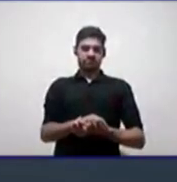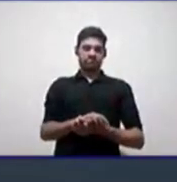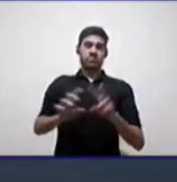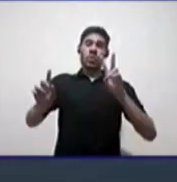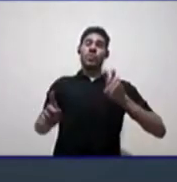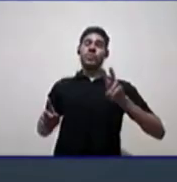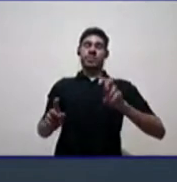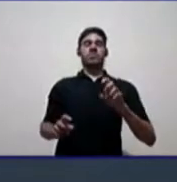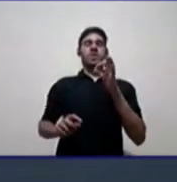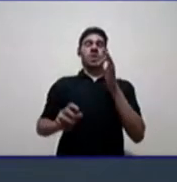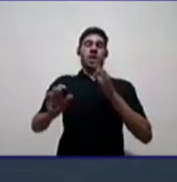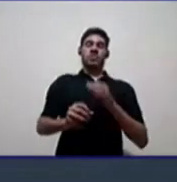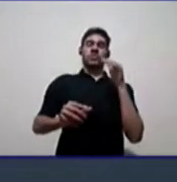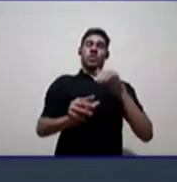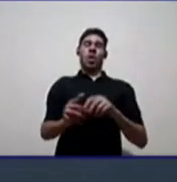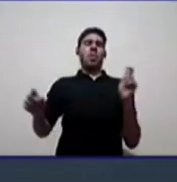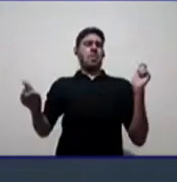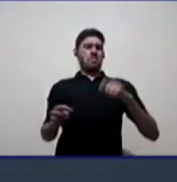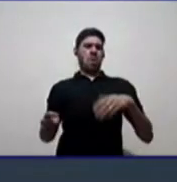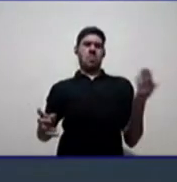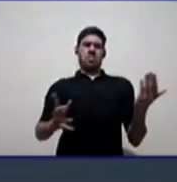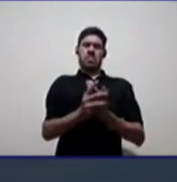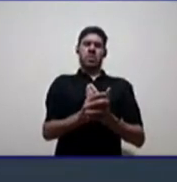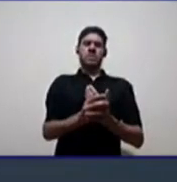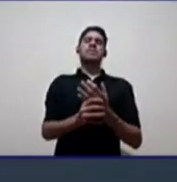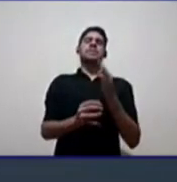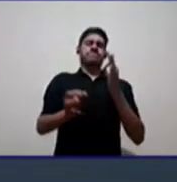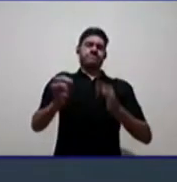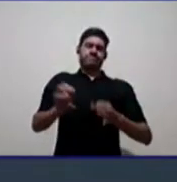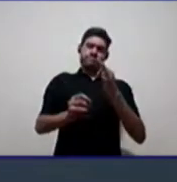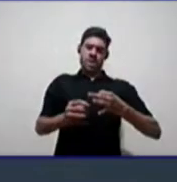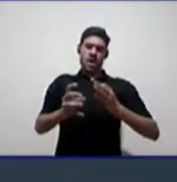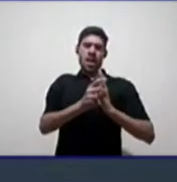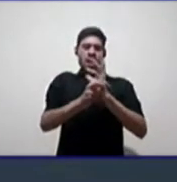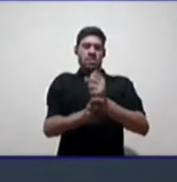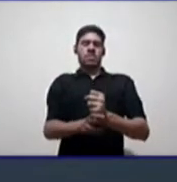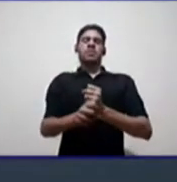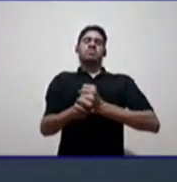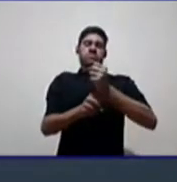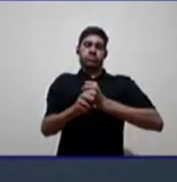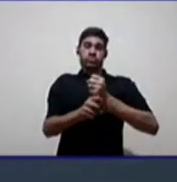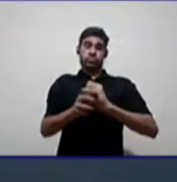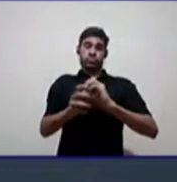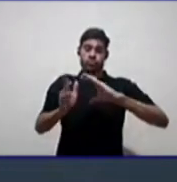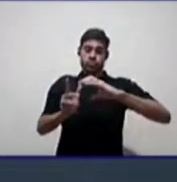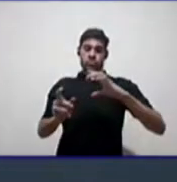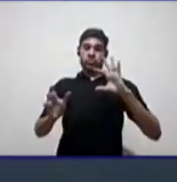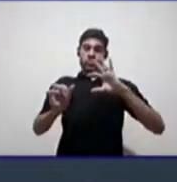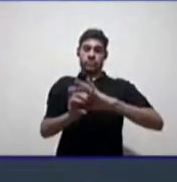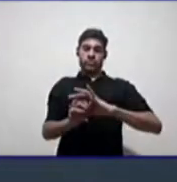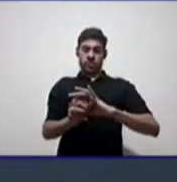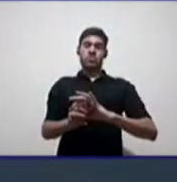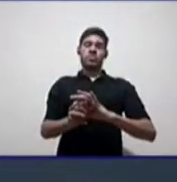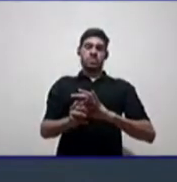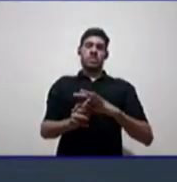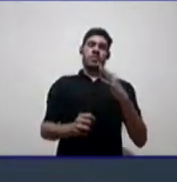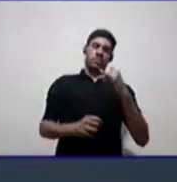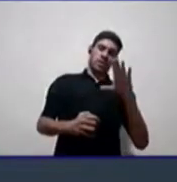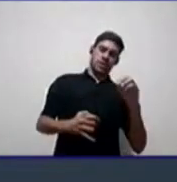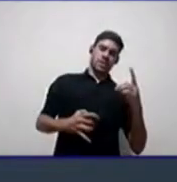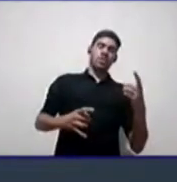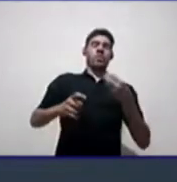Eleitoral é competente para processar e julgar as contas anuais das fundações vinculadas aos partidos políticos,